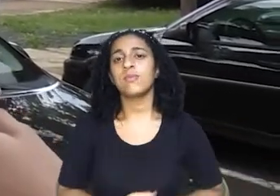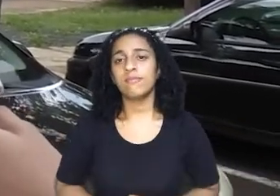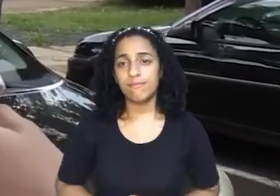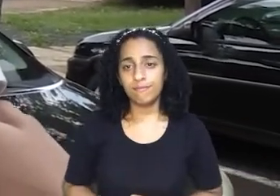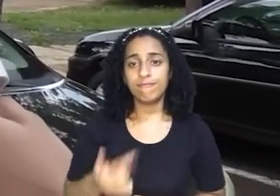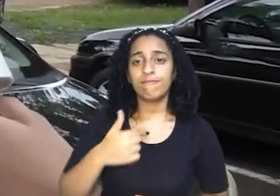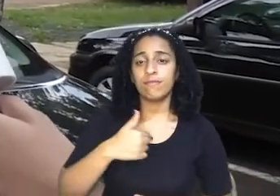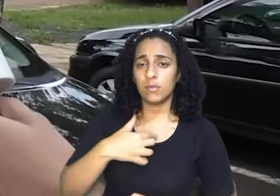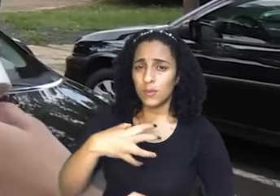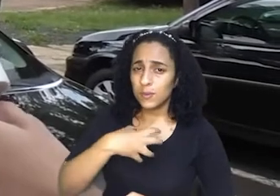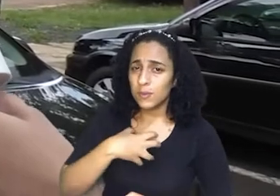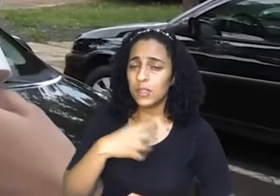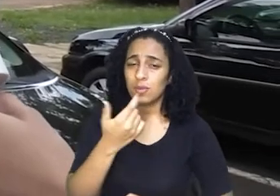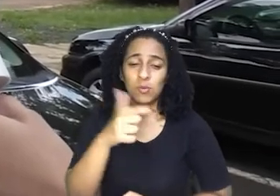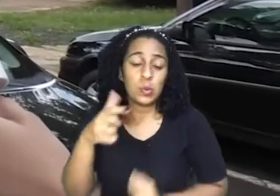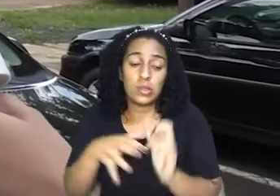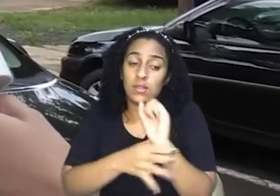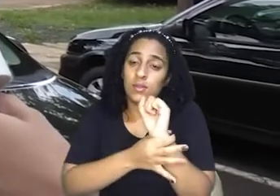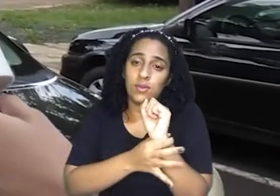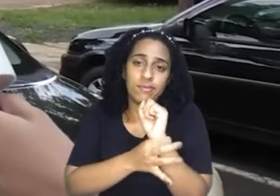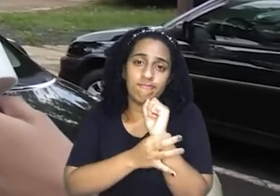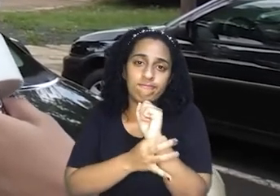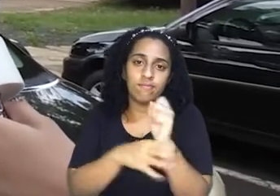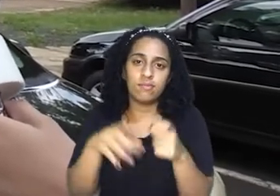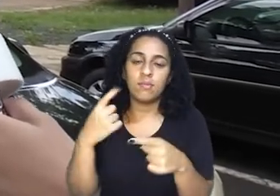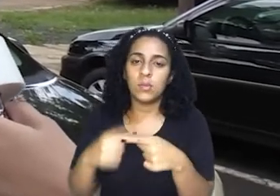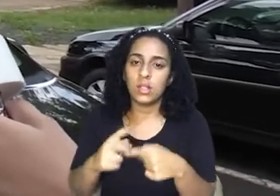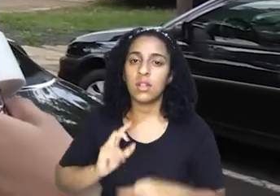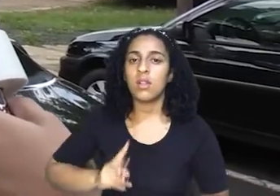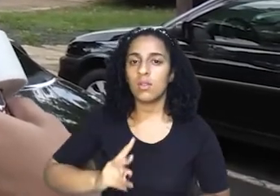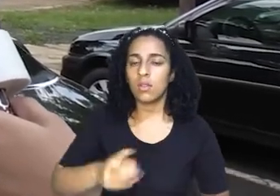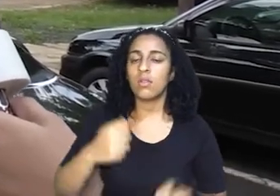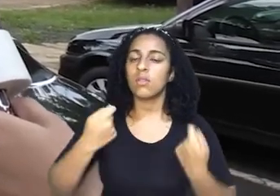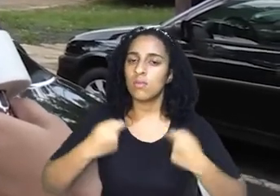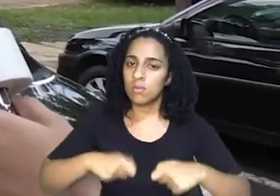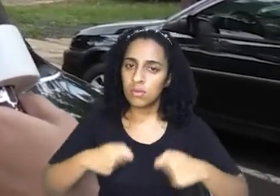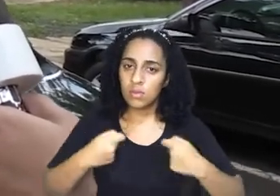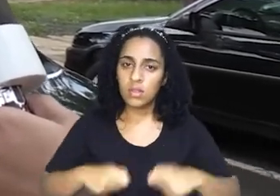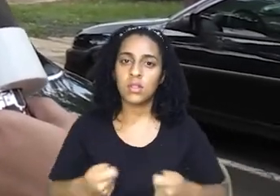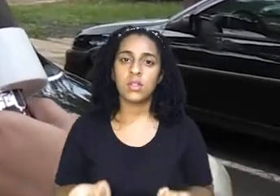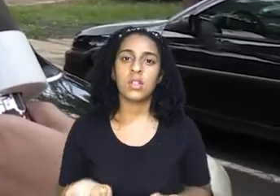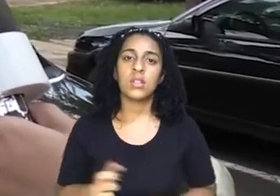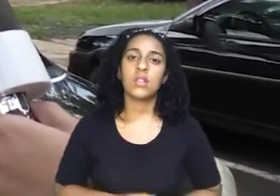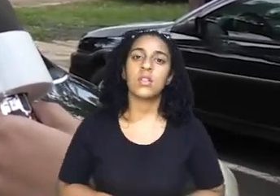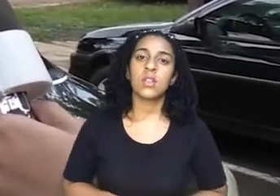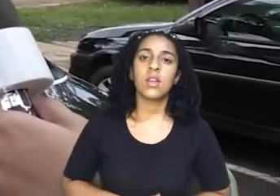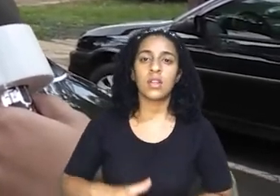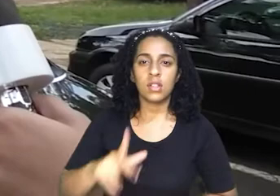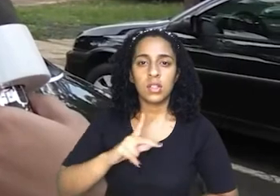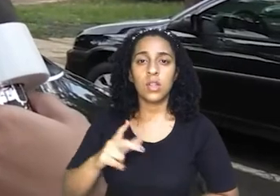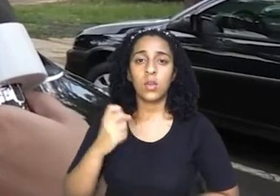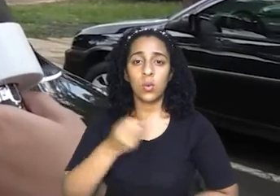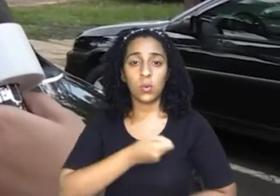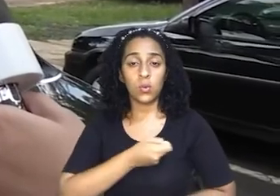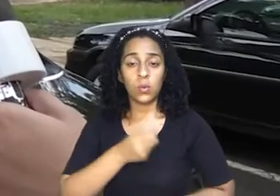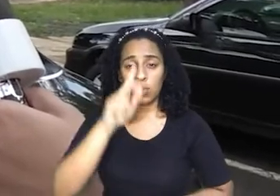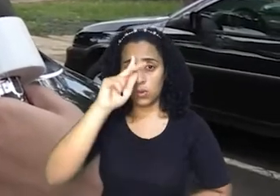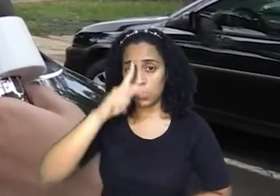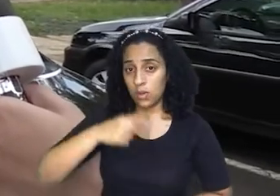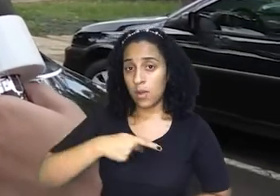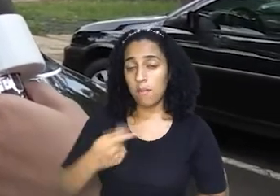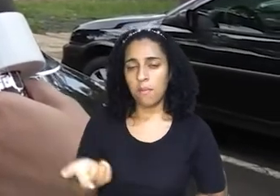então eu me sinto inseguro porque a gente sempre tem que colocar os meus dados pessoais